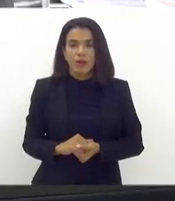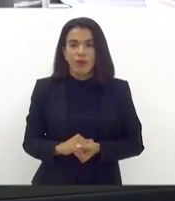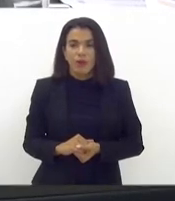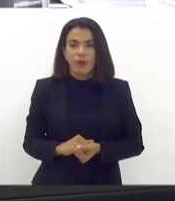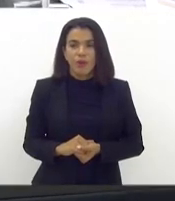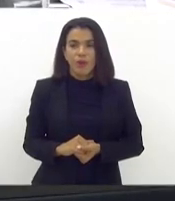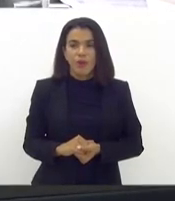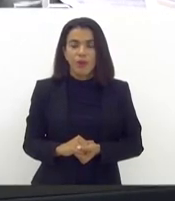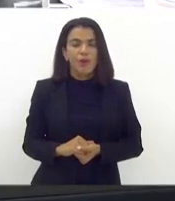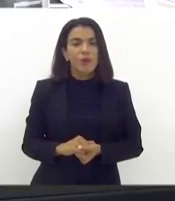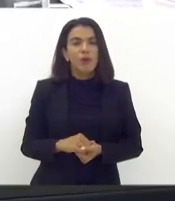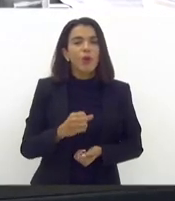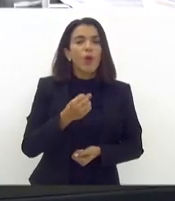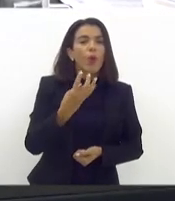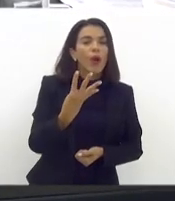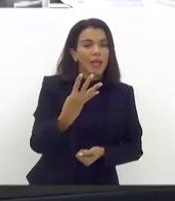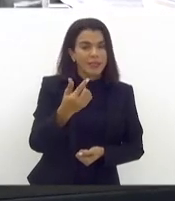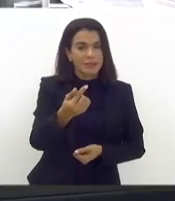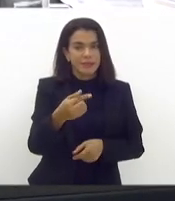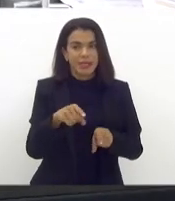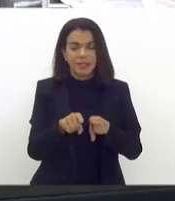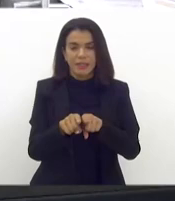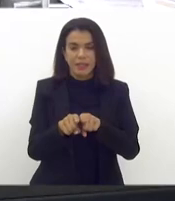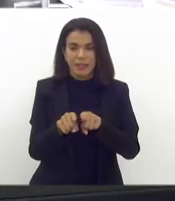O 47 também.